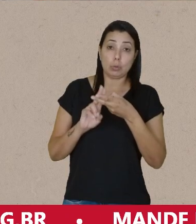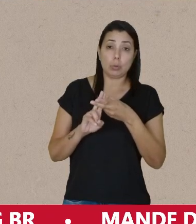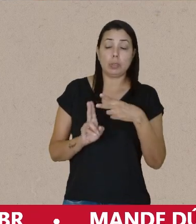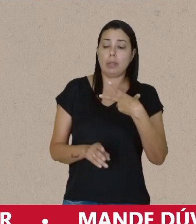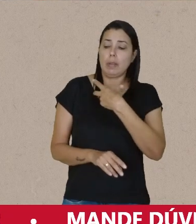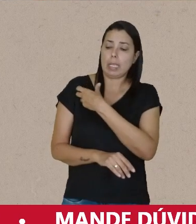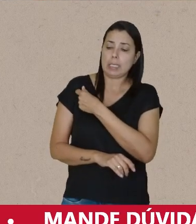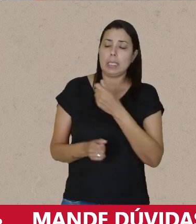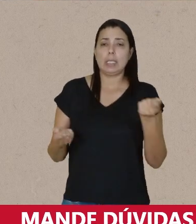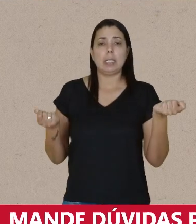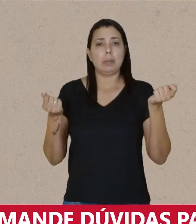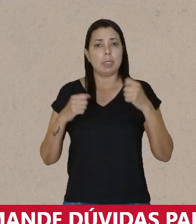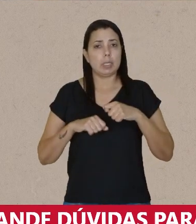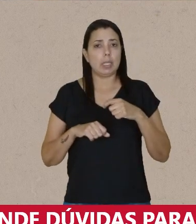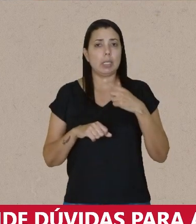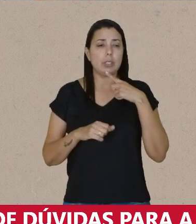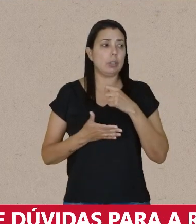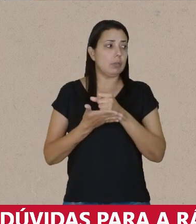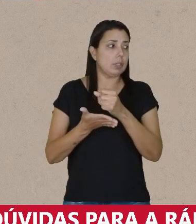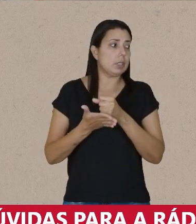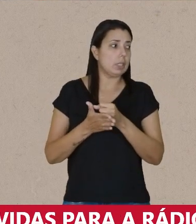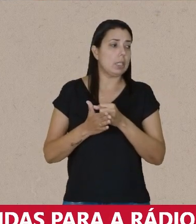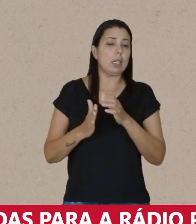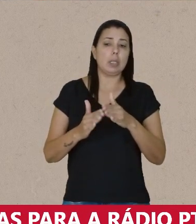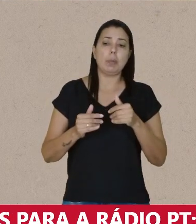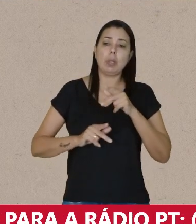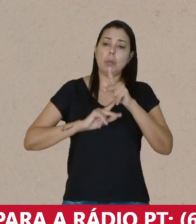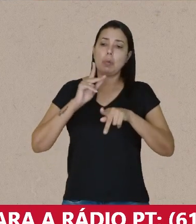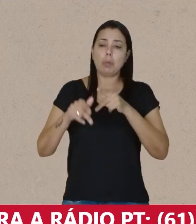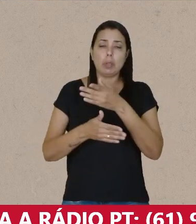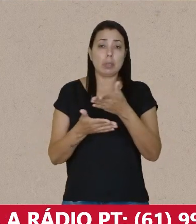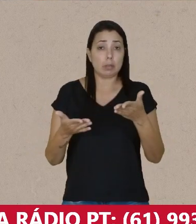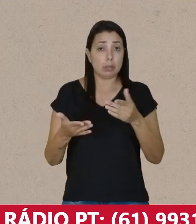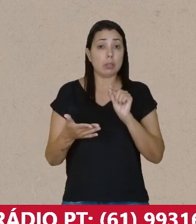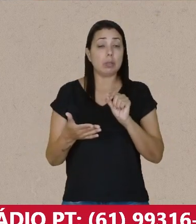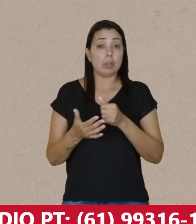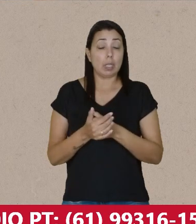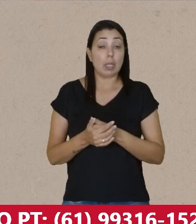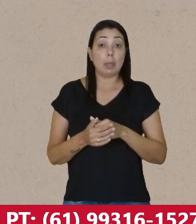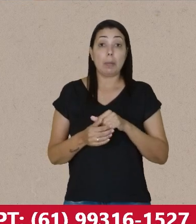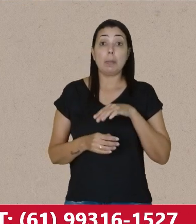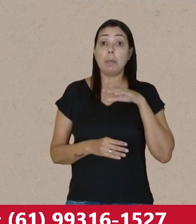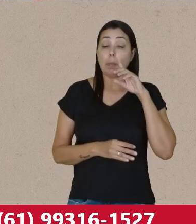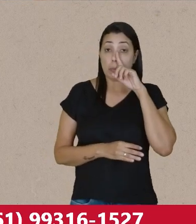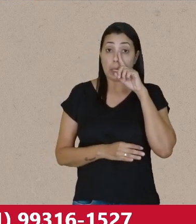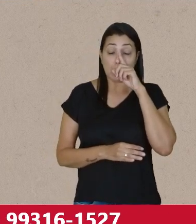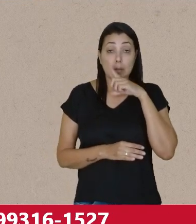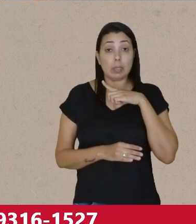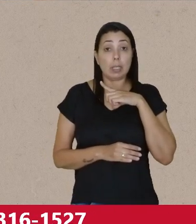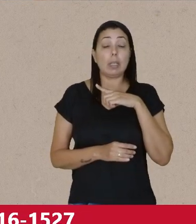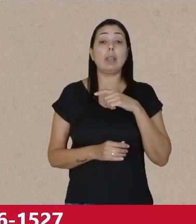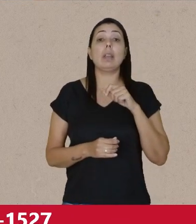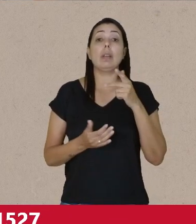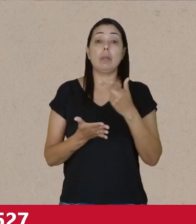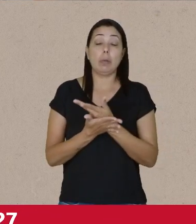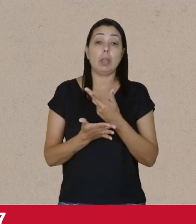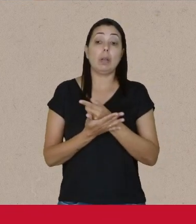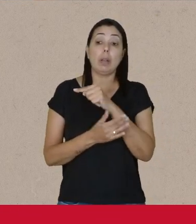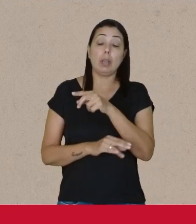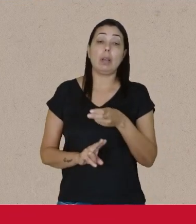sobre a capacidade de prestar atendimento à saúde à população, e isso é gravíssimo, né? Porque afeta muito a capacidade do